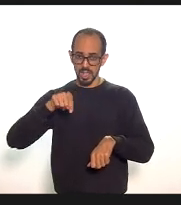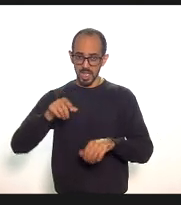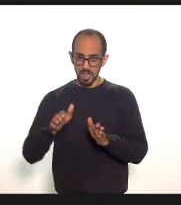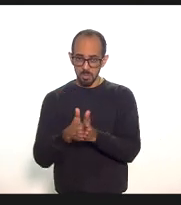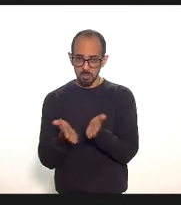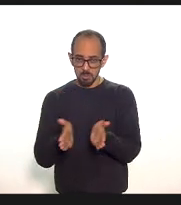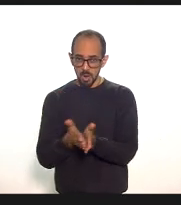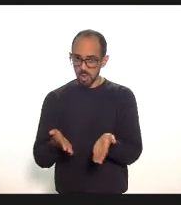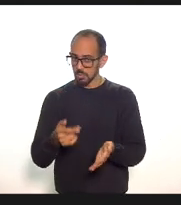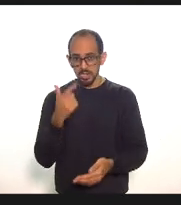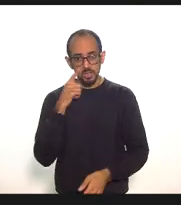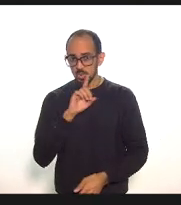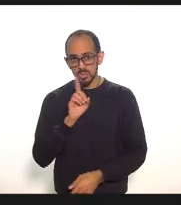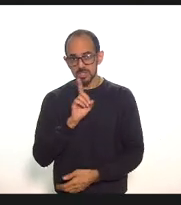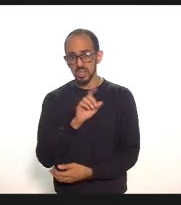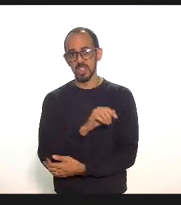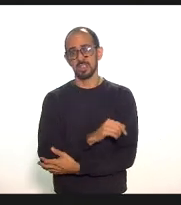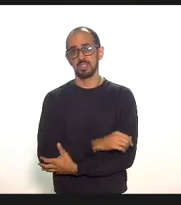consegue.